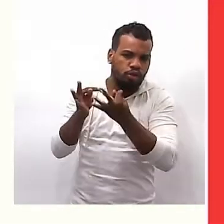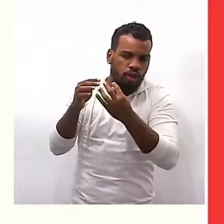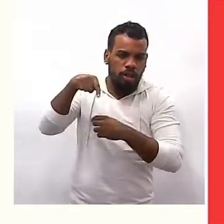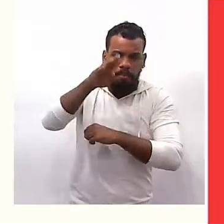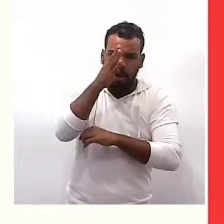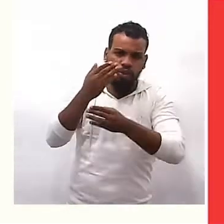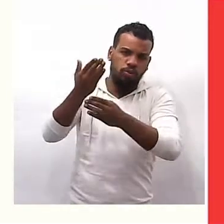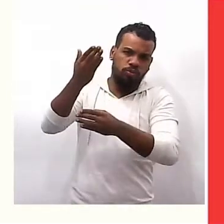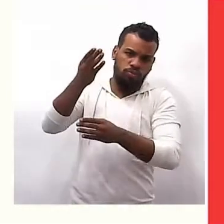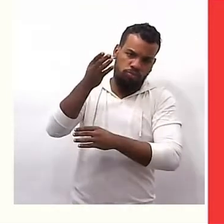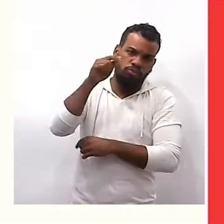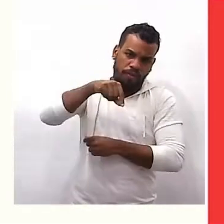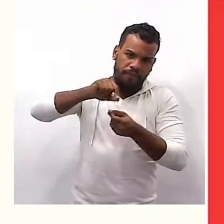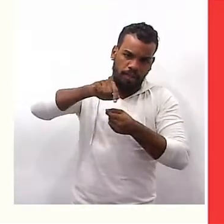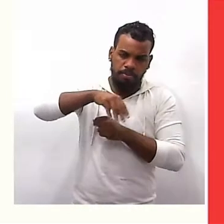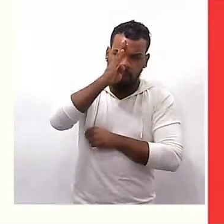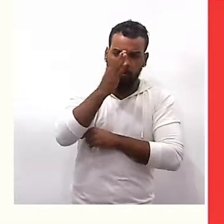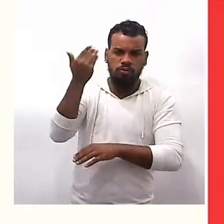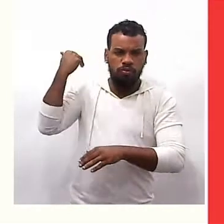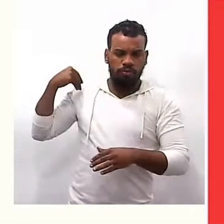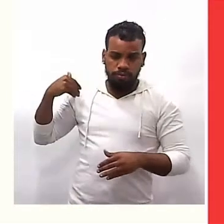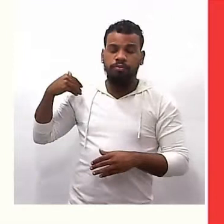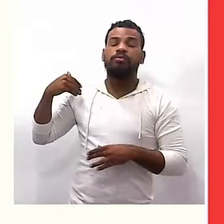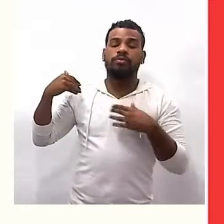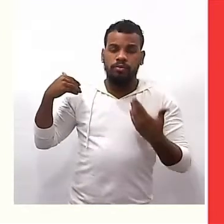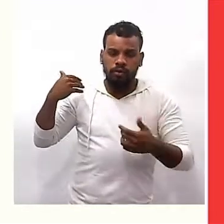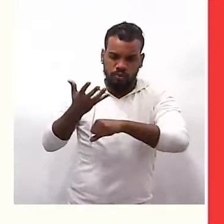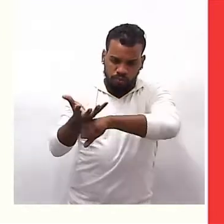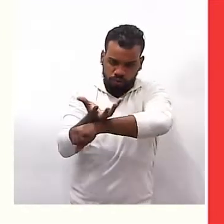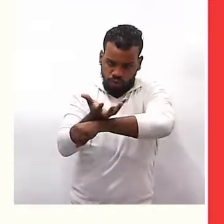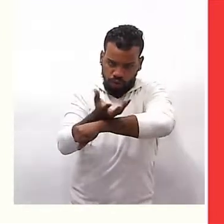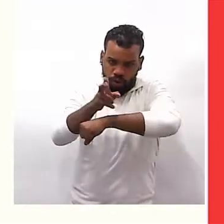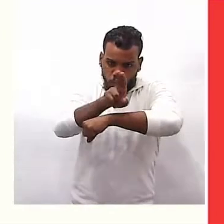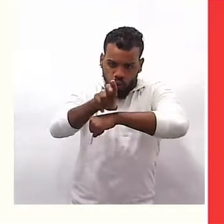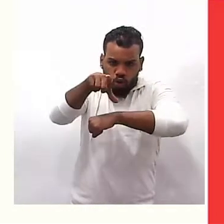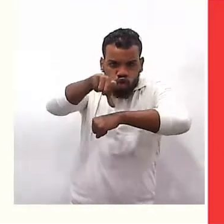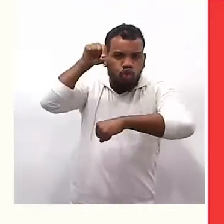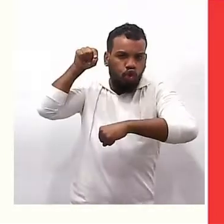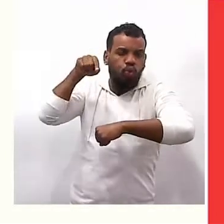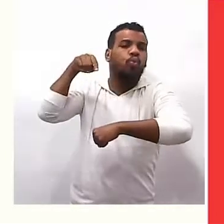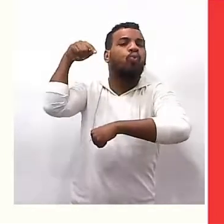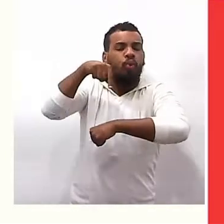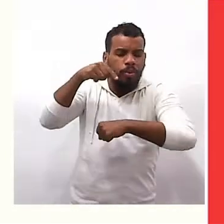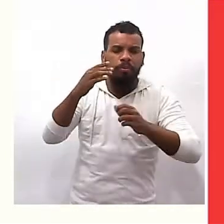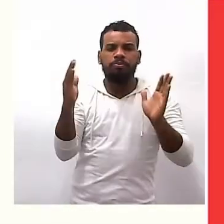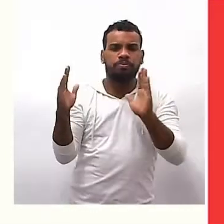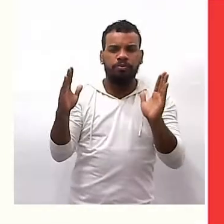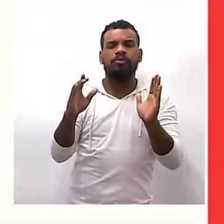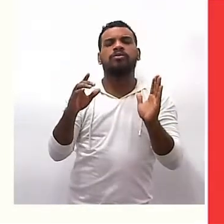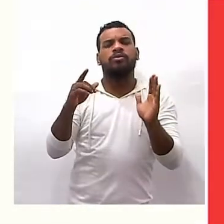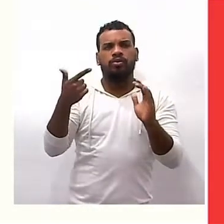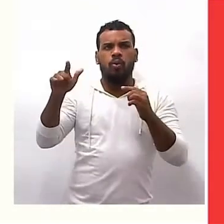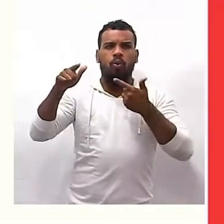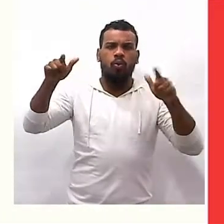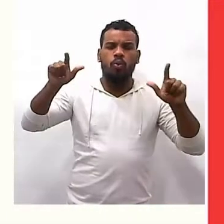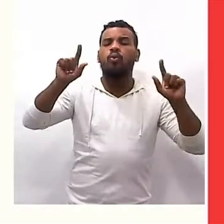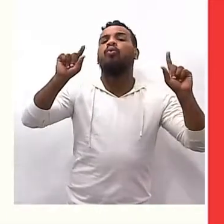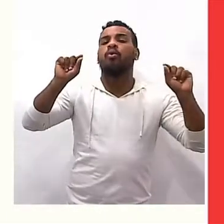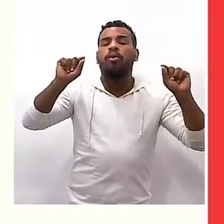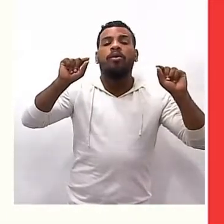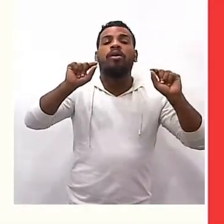últimas décadas. A escolha do vegetal a ser usado considera, entre outros aspectos,